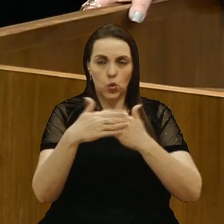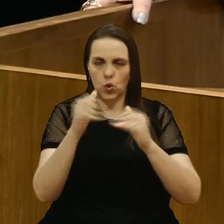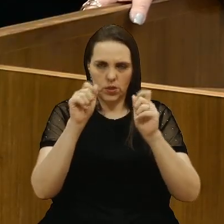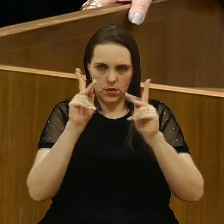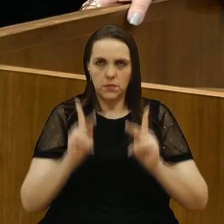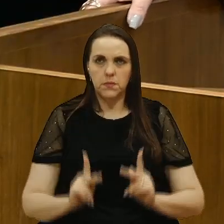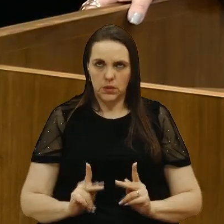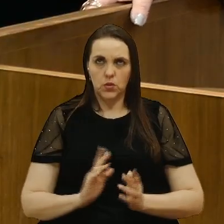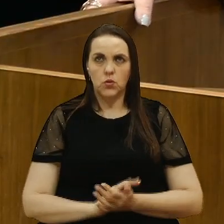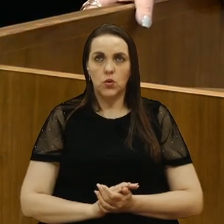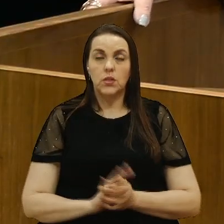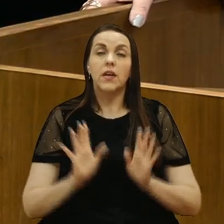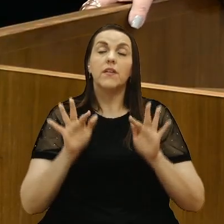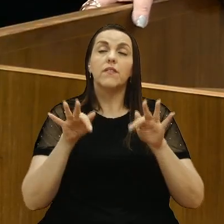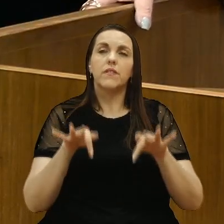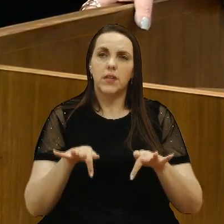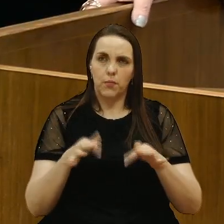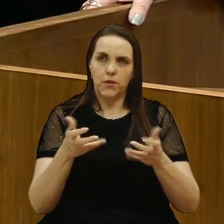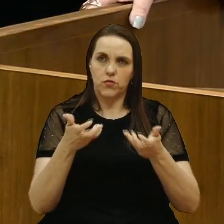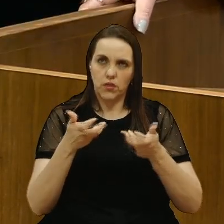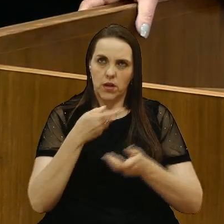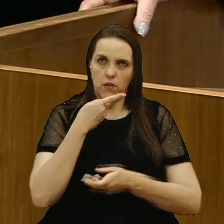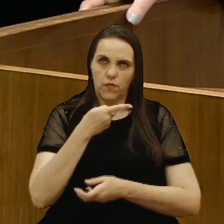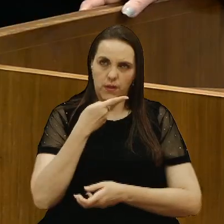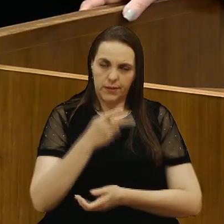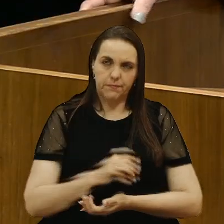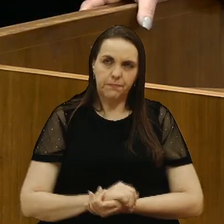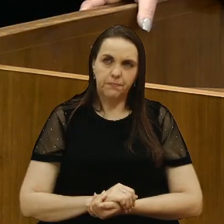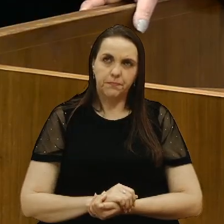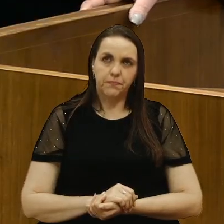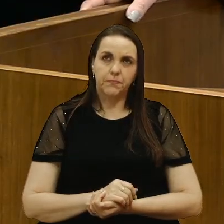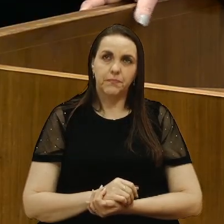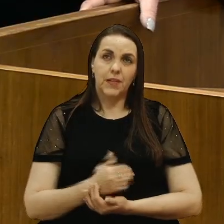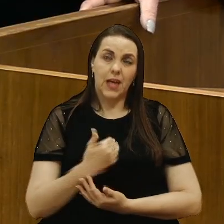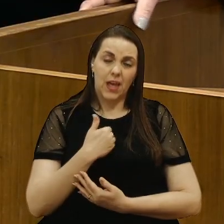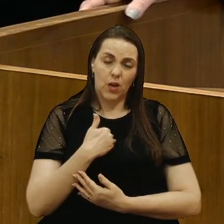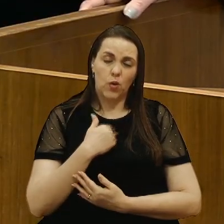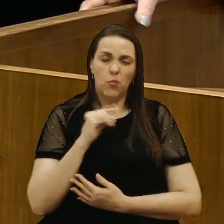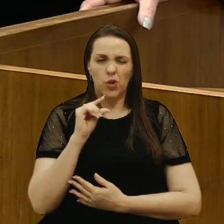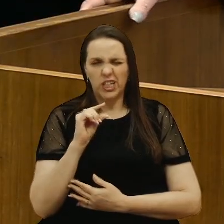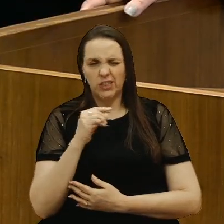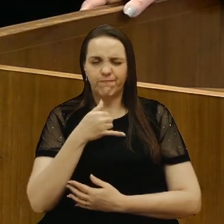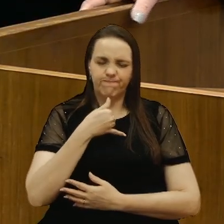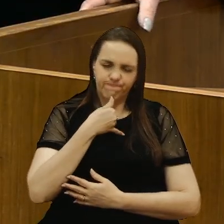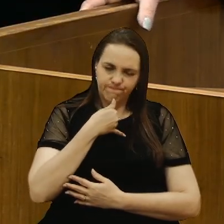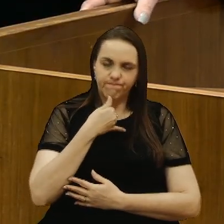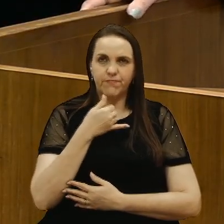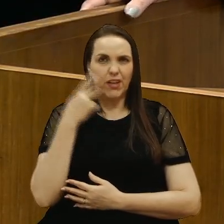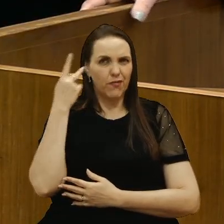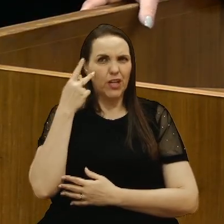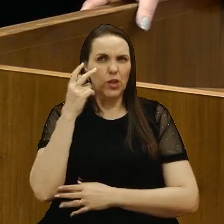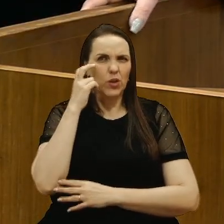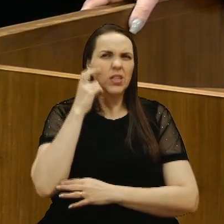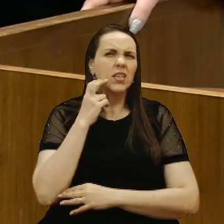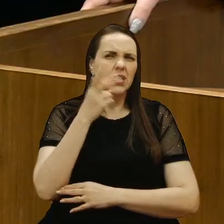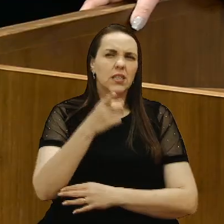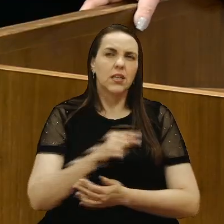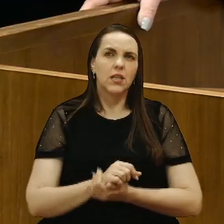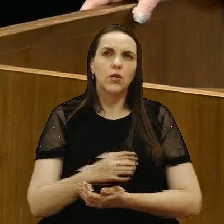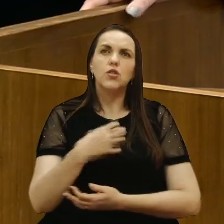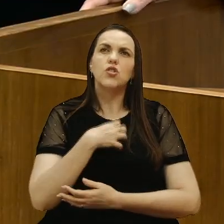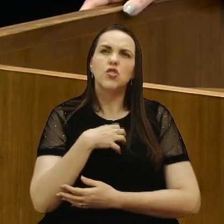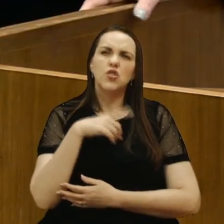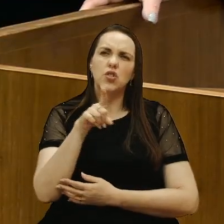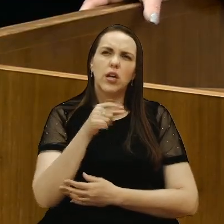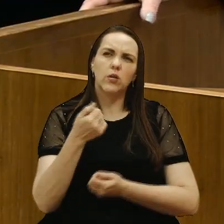pessoas. E, por fim, quero dizer que eu fico um pouco chateada, vereador Daniel, com a forma